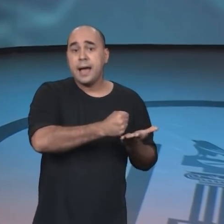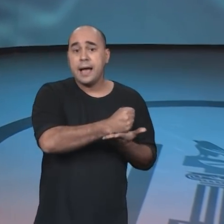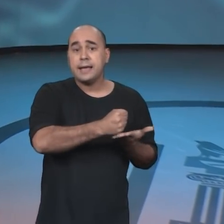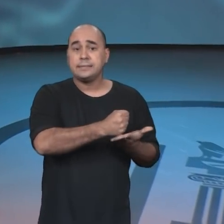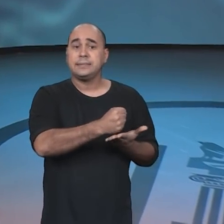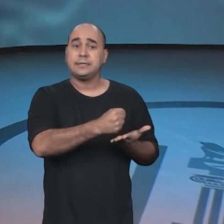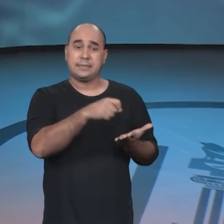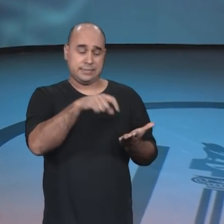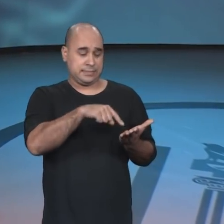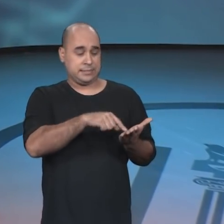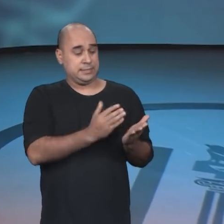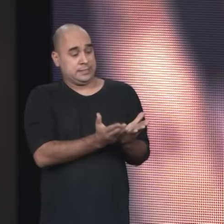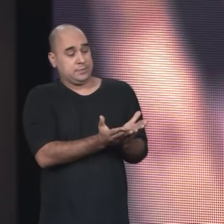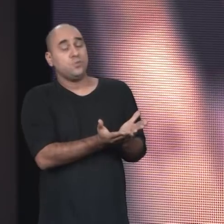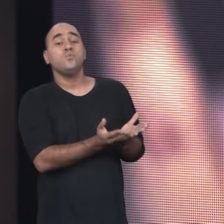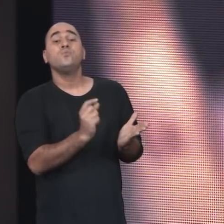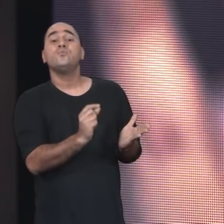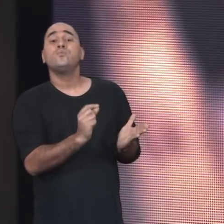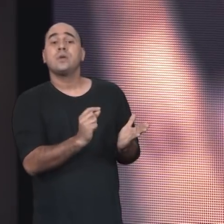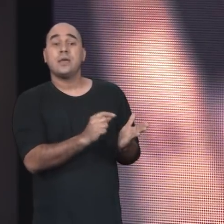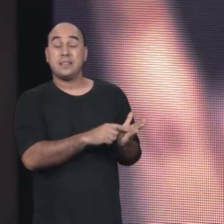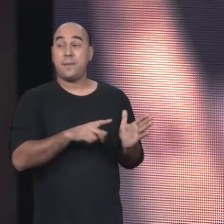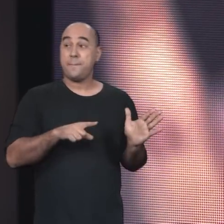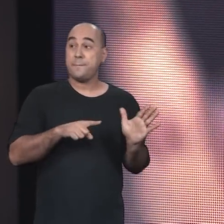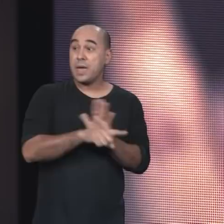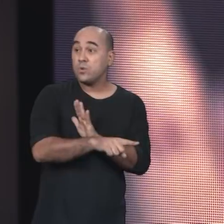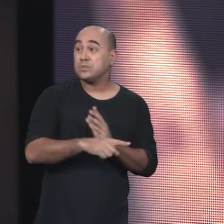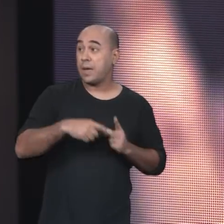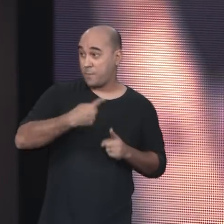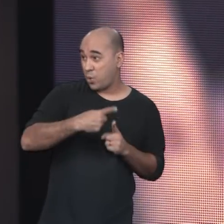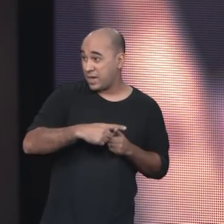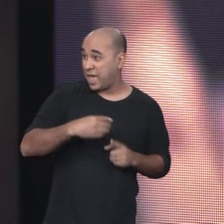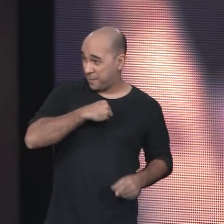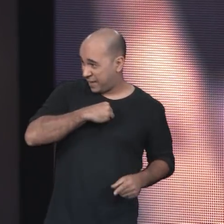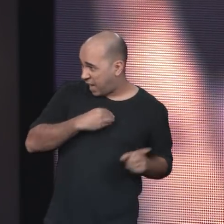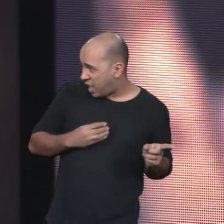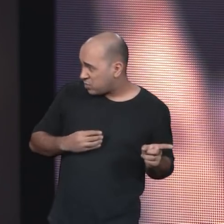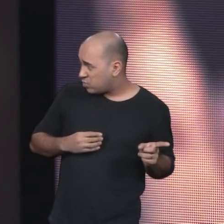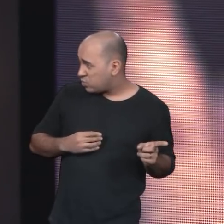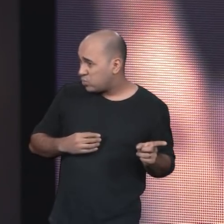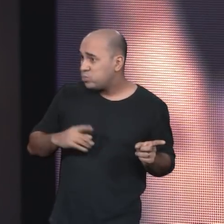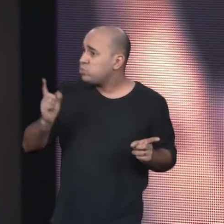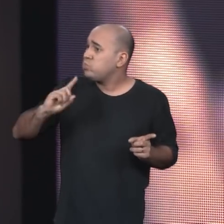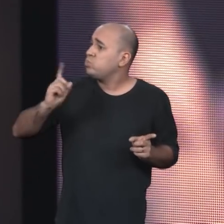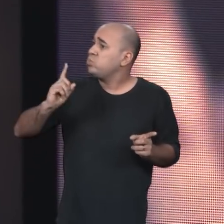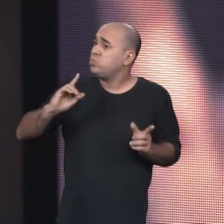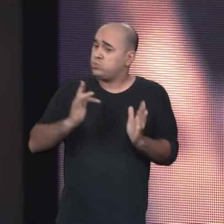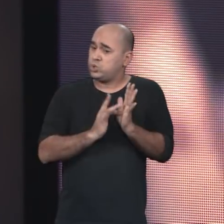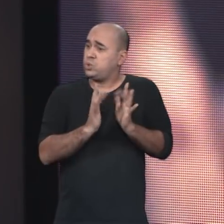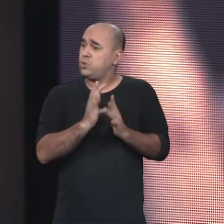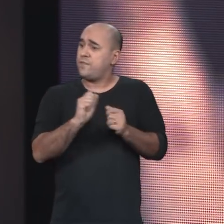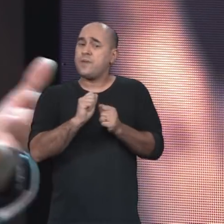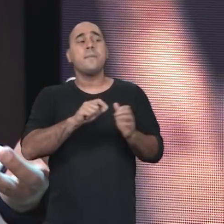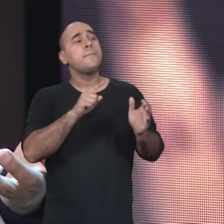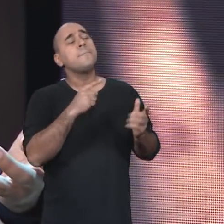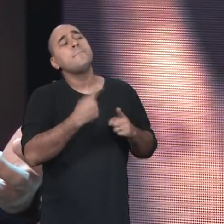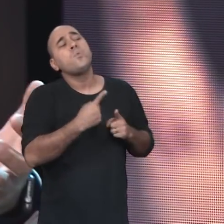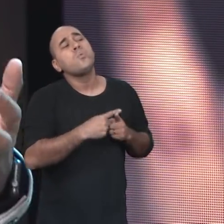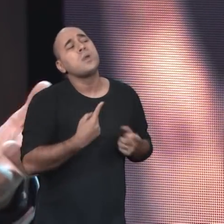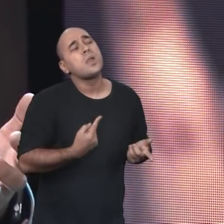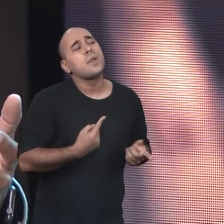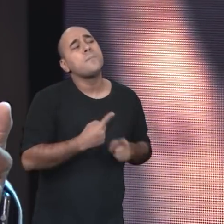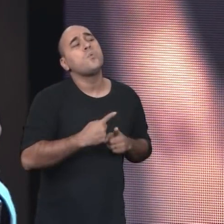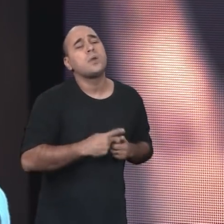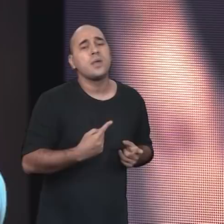ali. E se perguntar por que fosse pecado, Jesus teria pecado na cruz do Calvário, porque uma das últimas falas dele